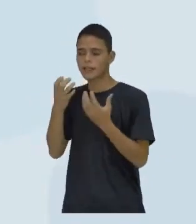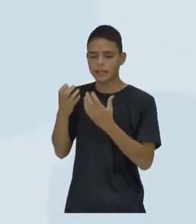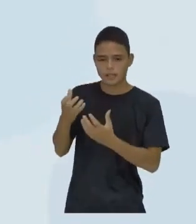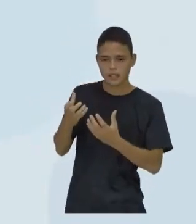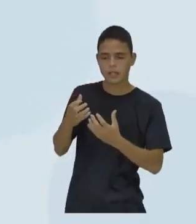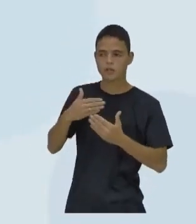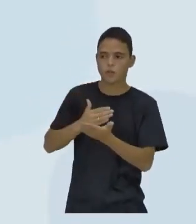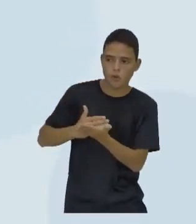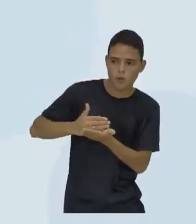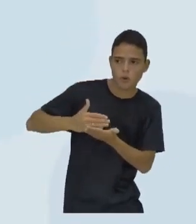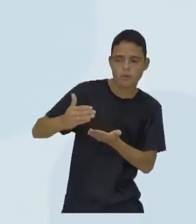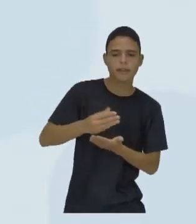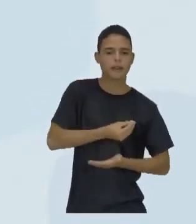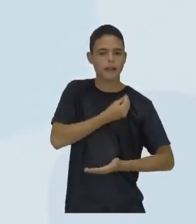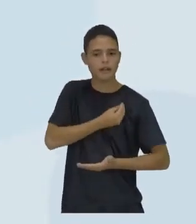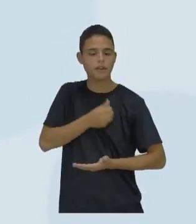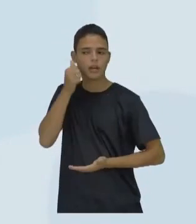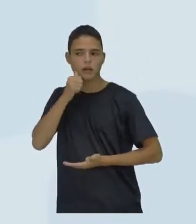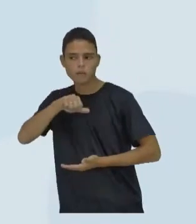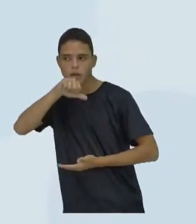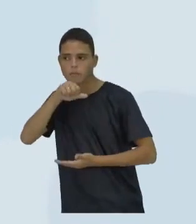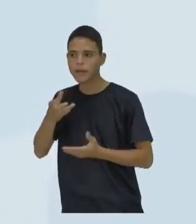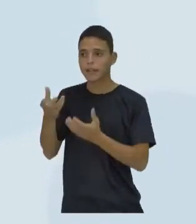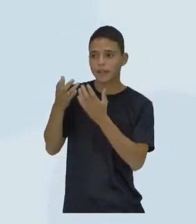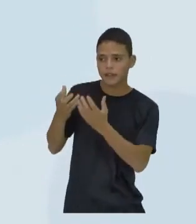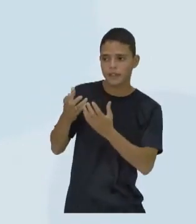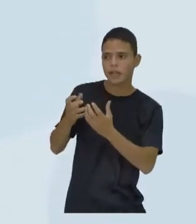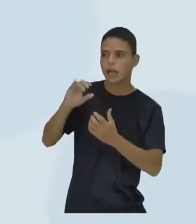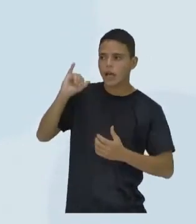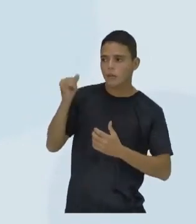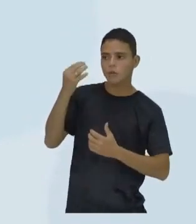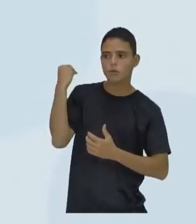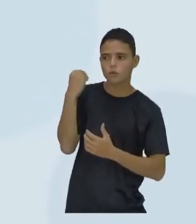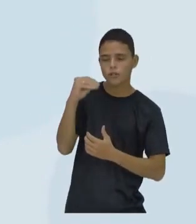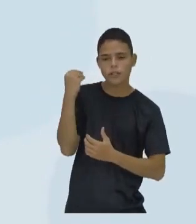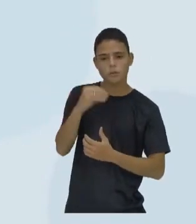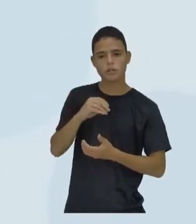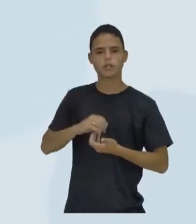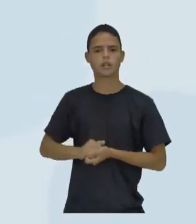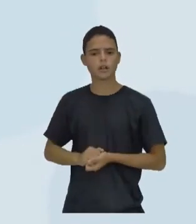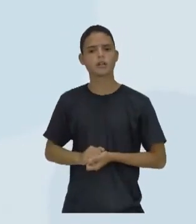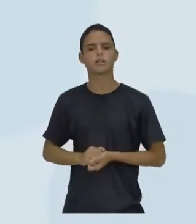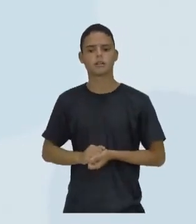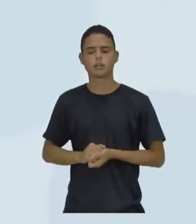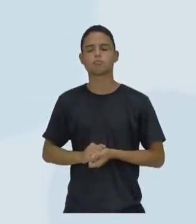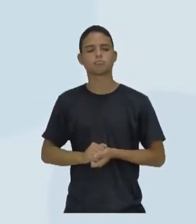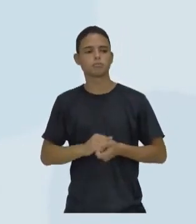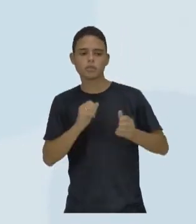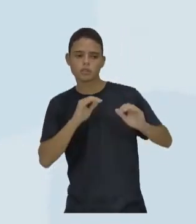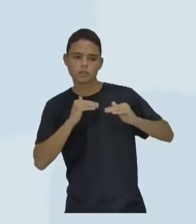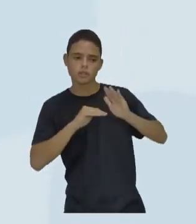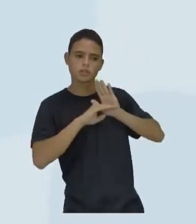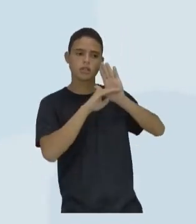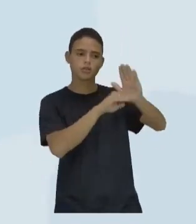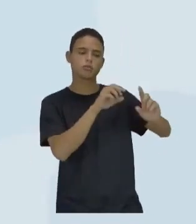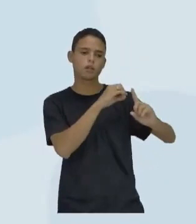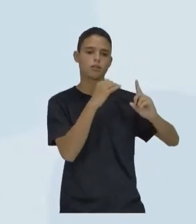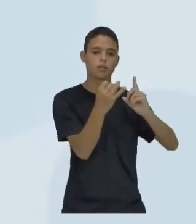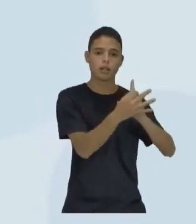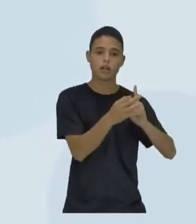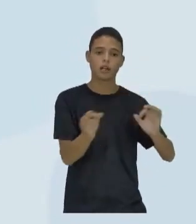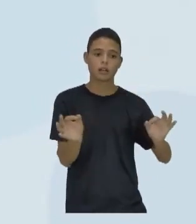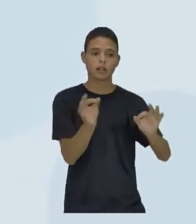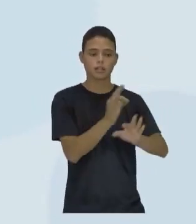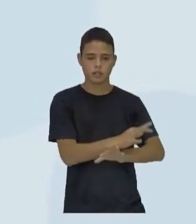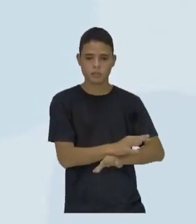perfeito. Vou fazer o que minha mãe deseja. Aproveitar as oportunidades de virar um pilar da sociedade e terminar meu curso